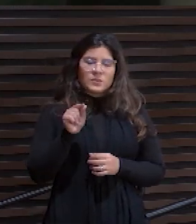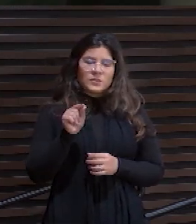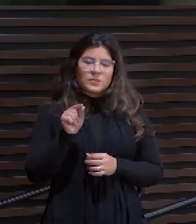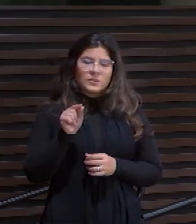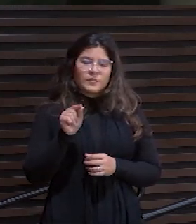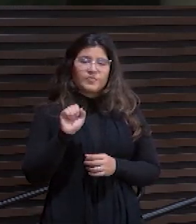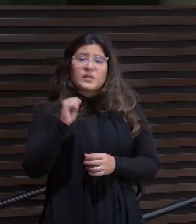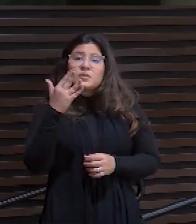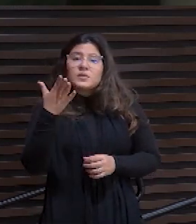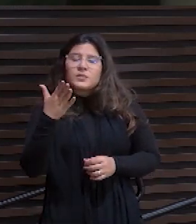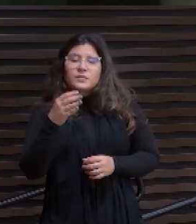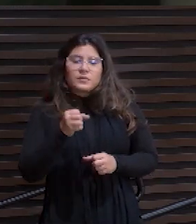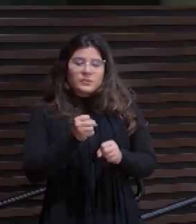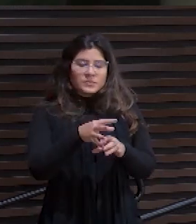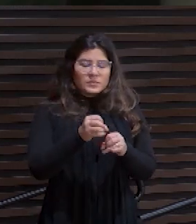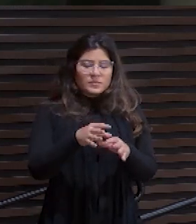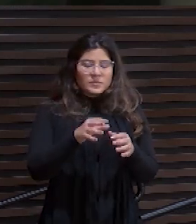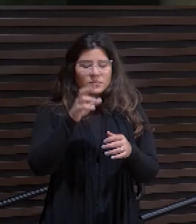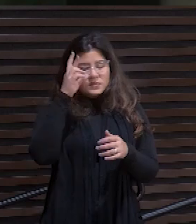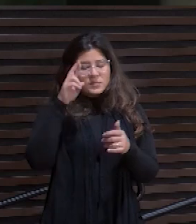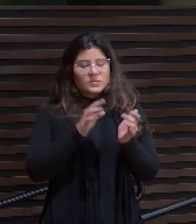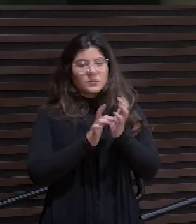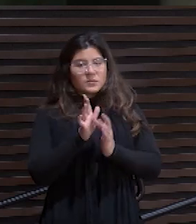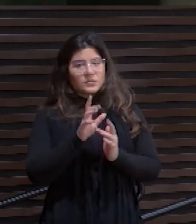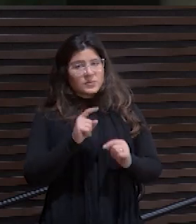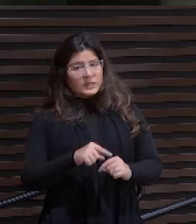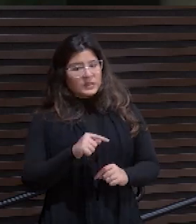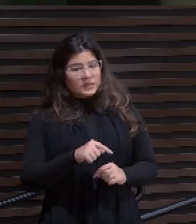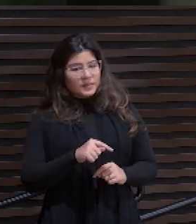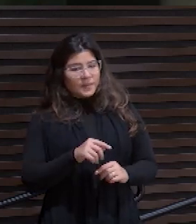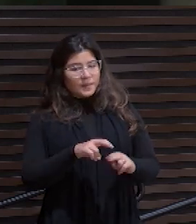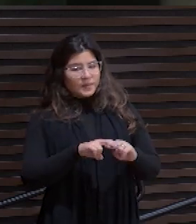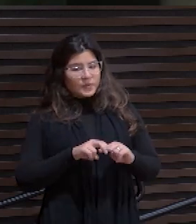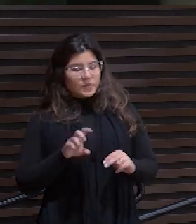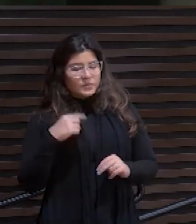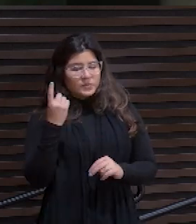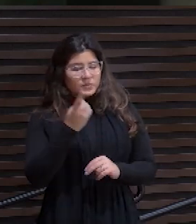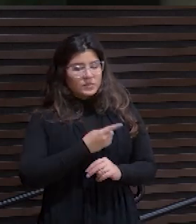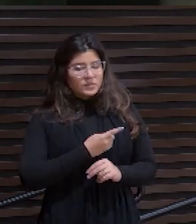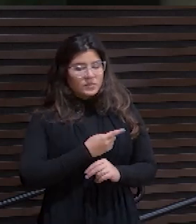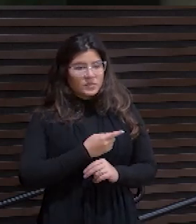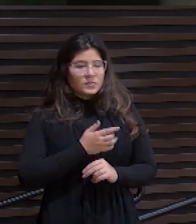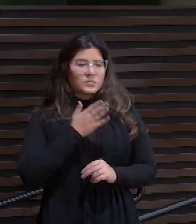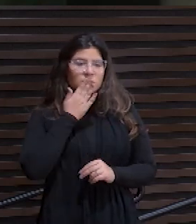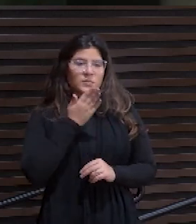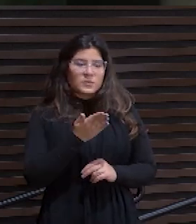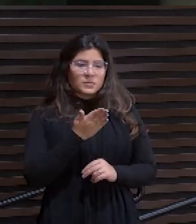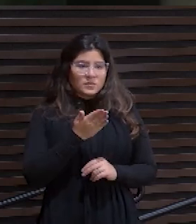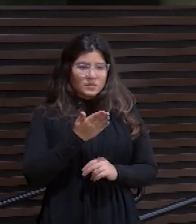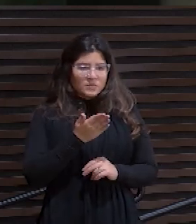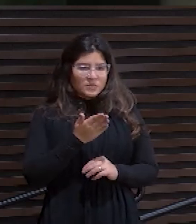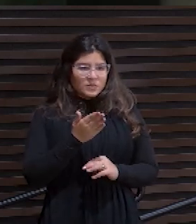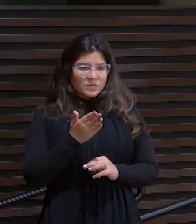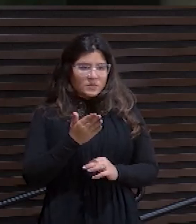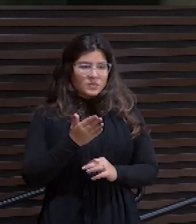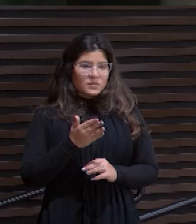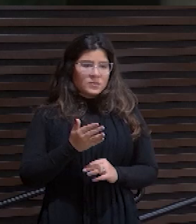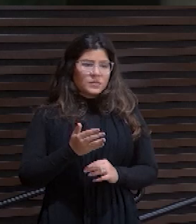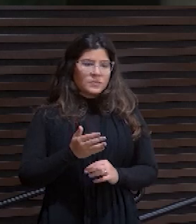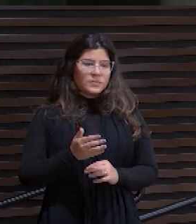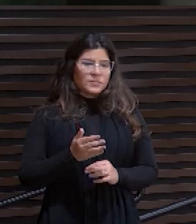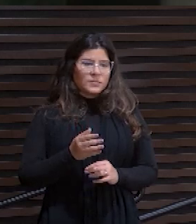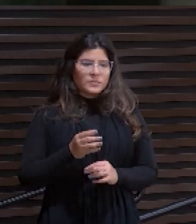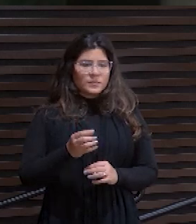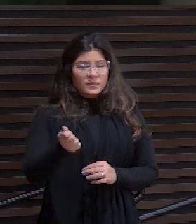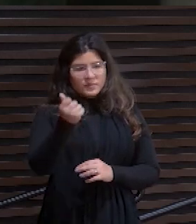qual que é o ensinamento do Senhor Jesus aqui? Então é por isso que nós pedimos discernimento espiritual para a palavra de Deus. O que Jesus está